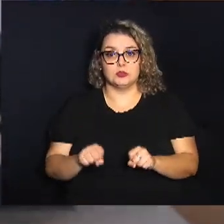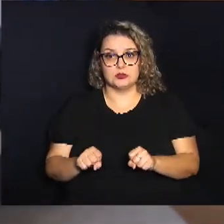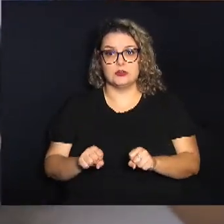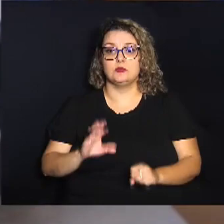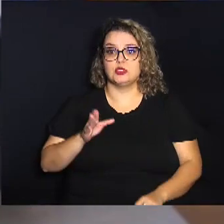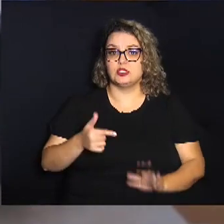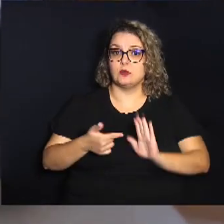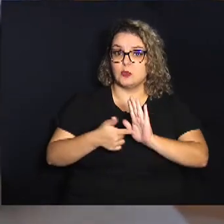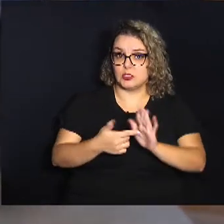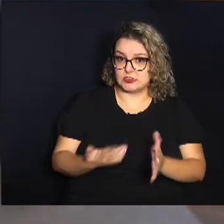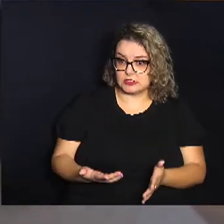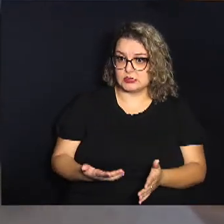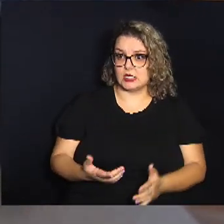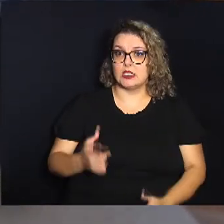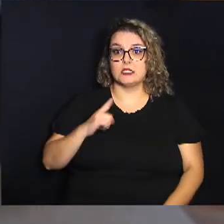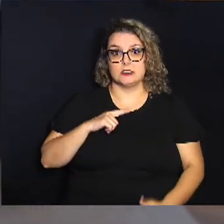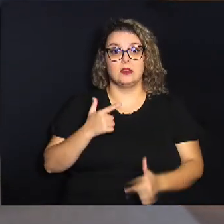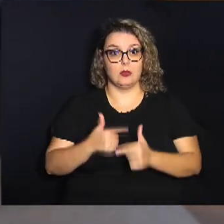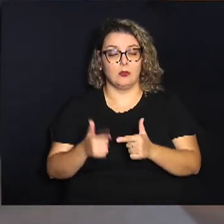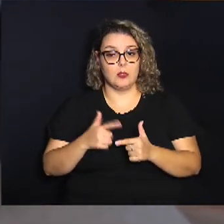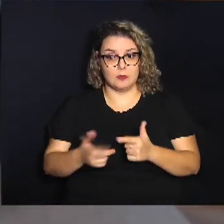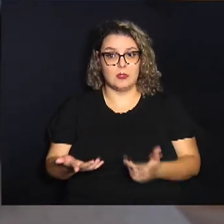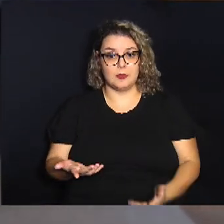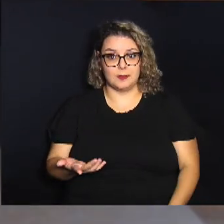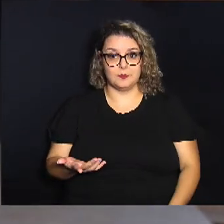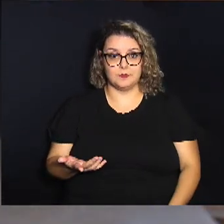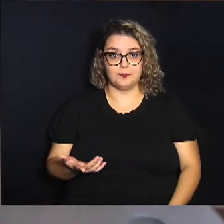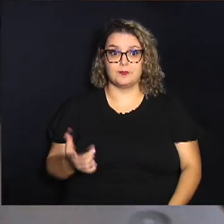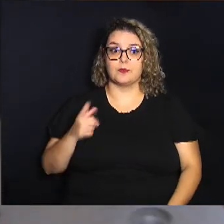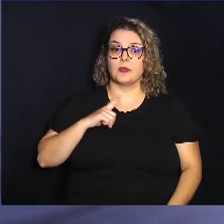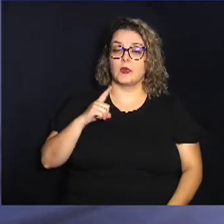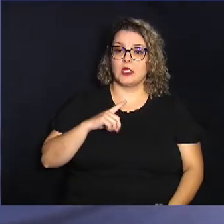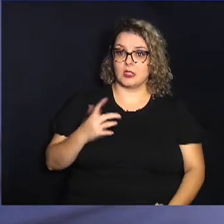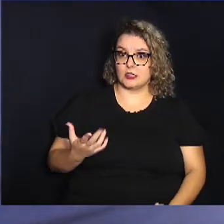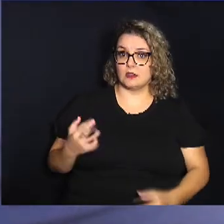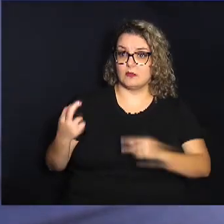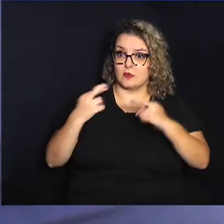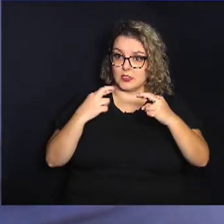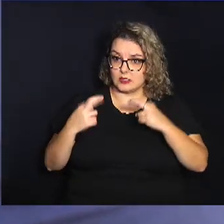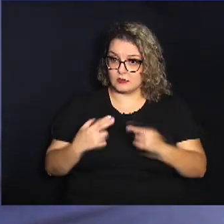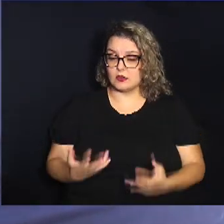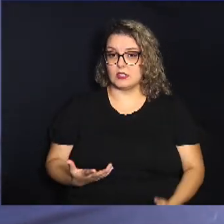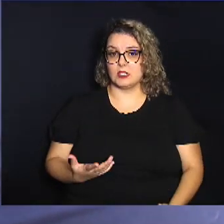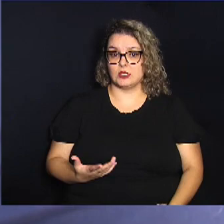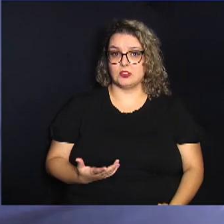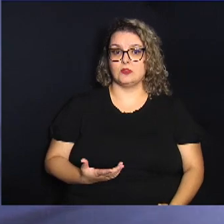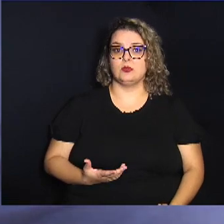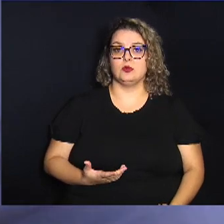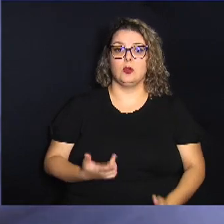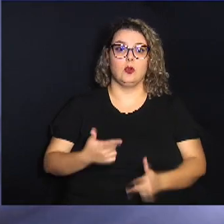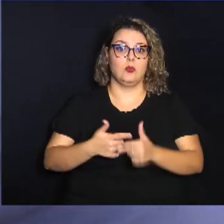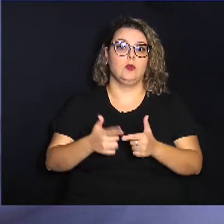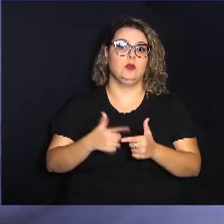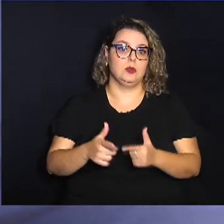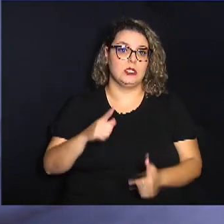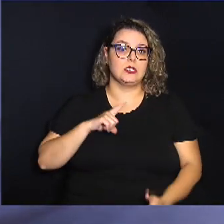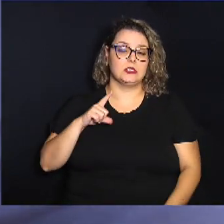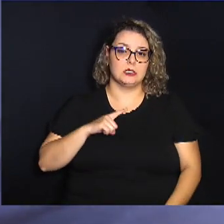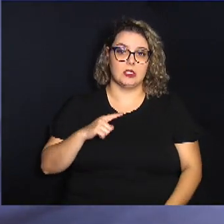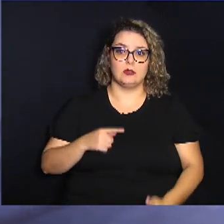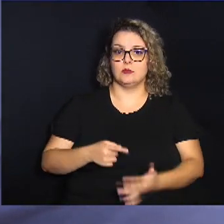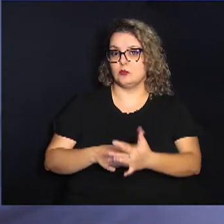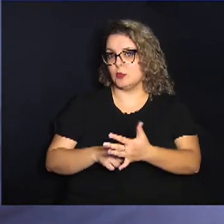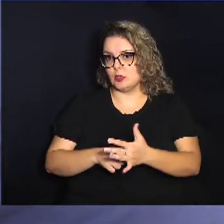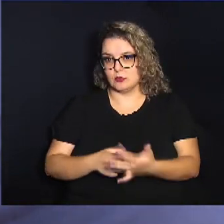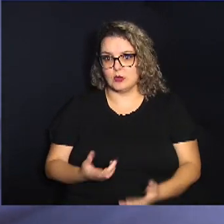acusar ali que há um problema então que ele tem que estar verificando o problema que deve ter no motor dele aí